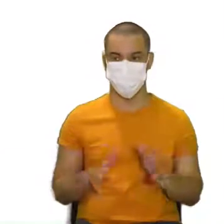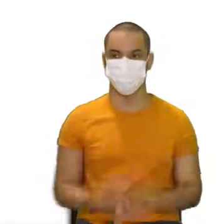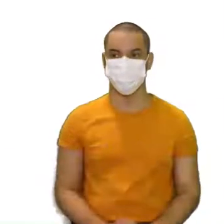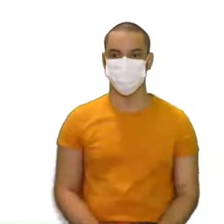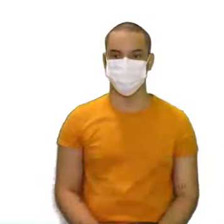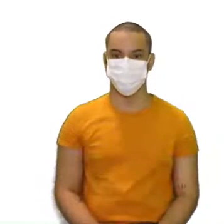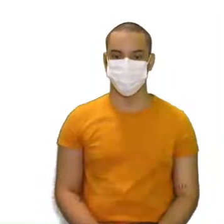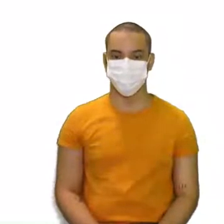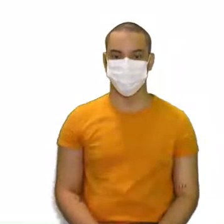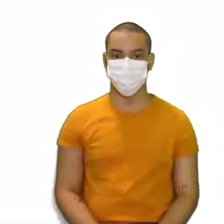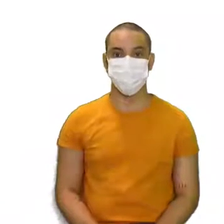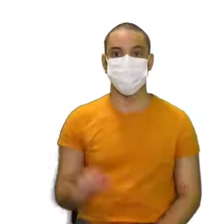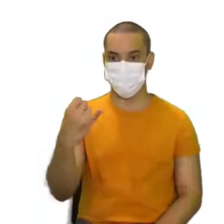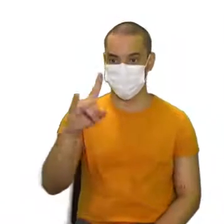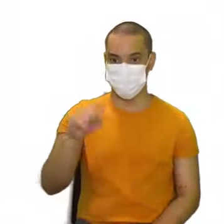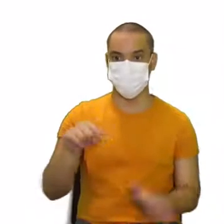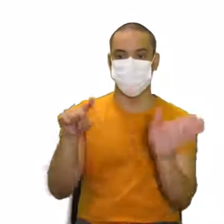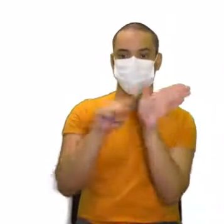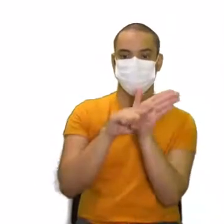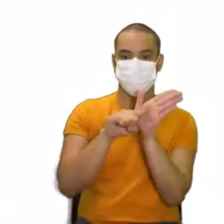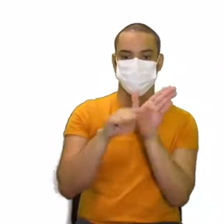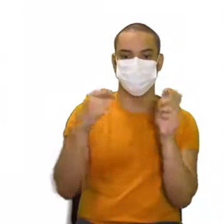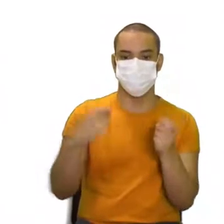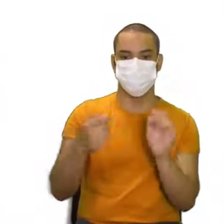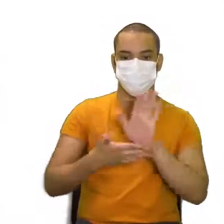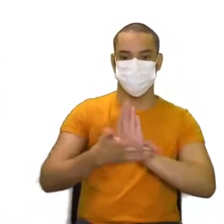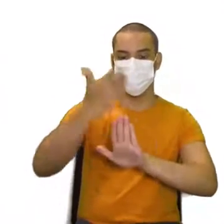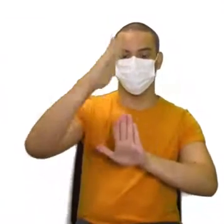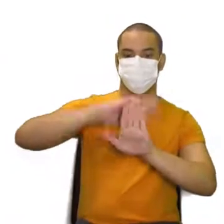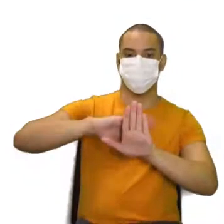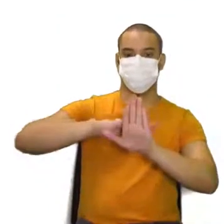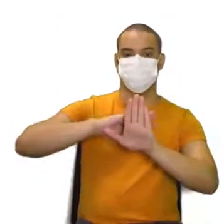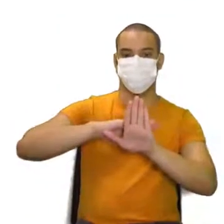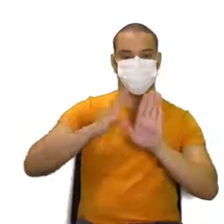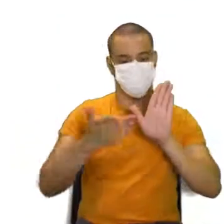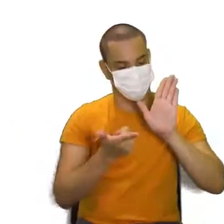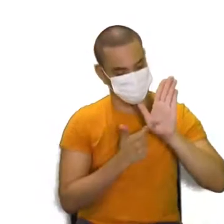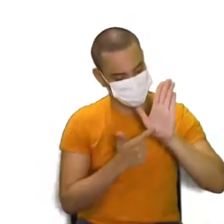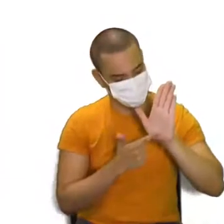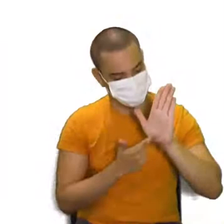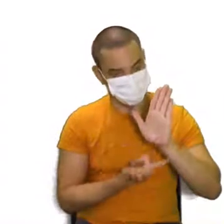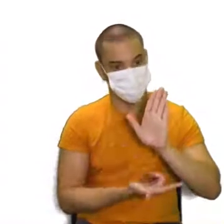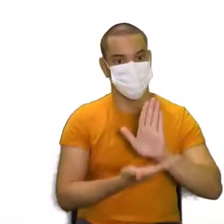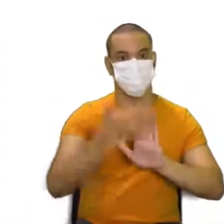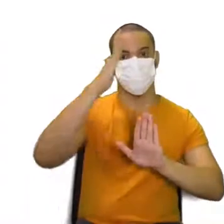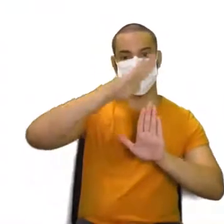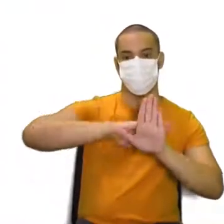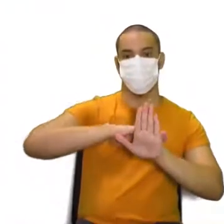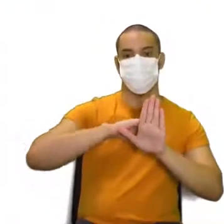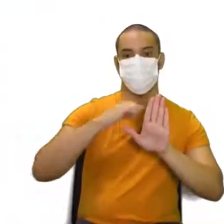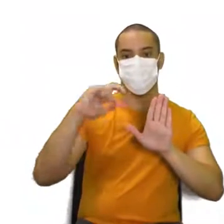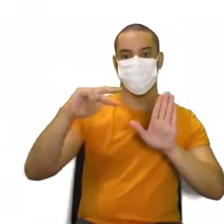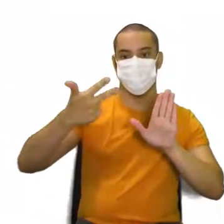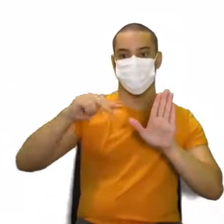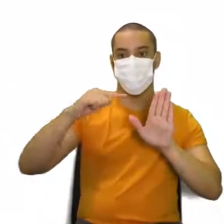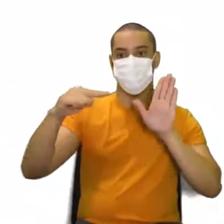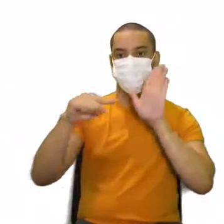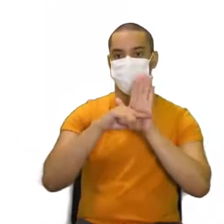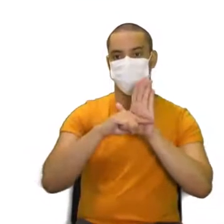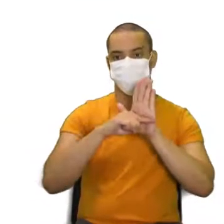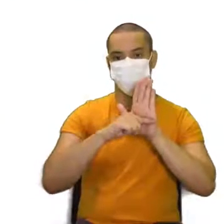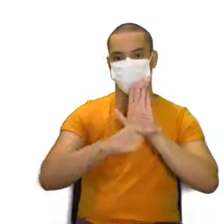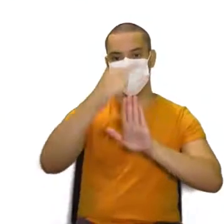já sabe né negativo seria Costa da mão em vez de se a palmada vai ser o contrário olha aqui ó a situação